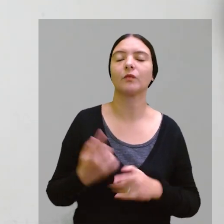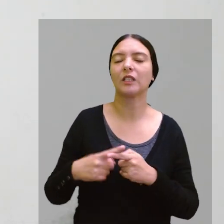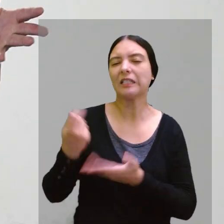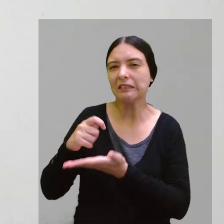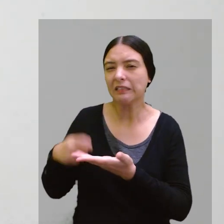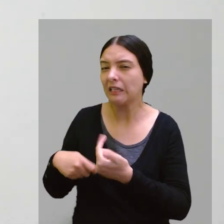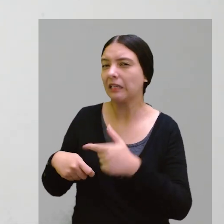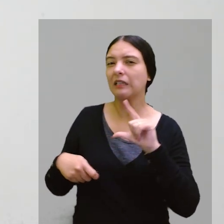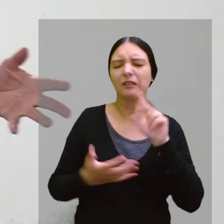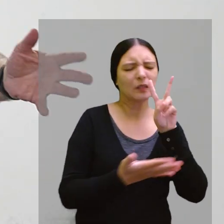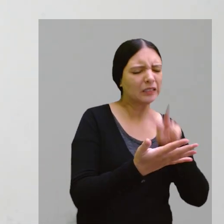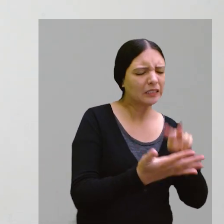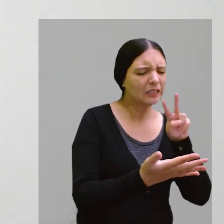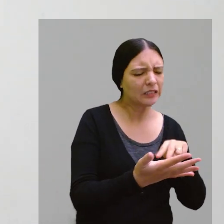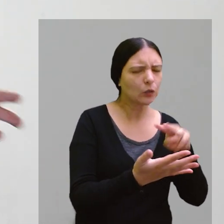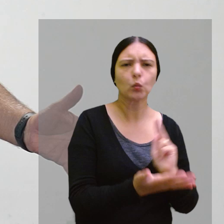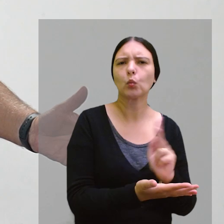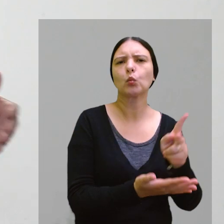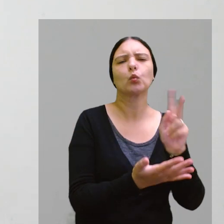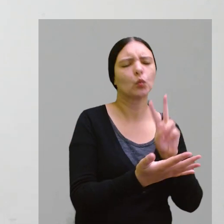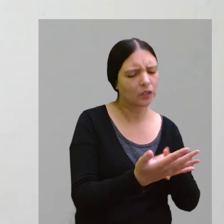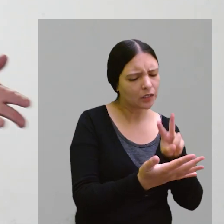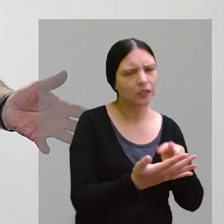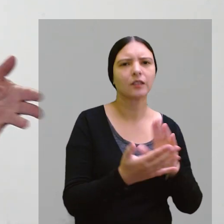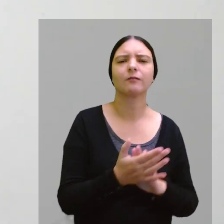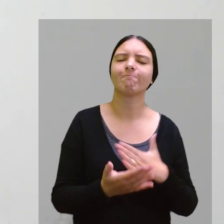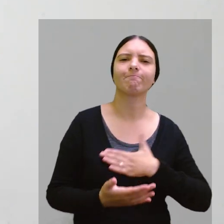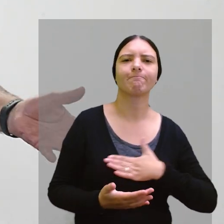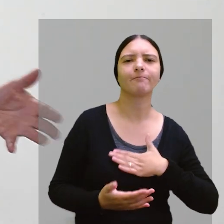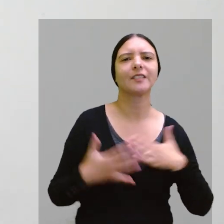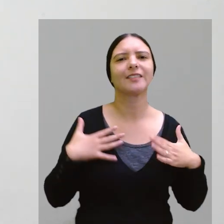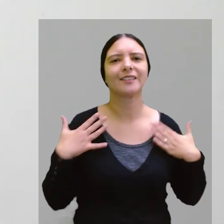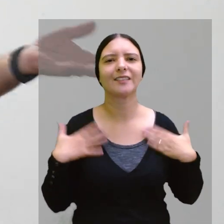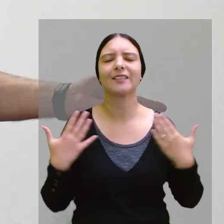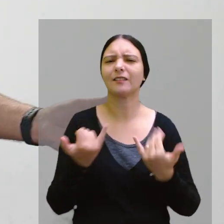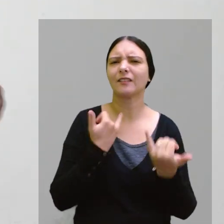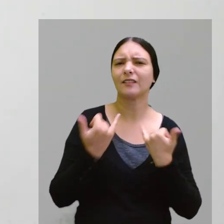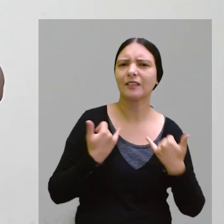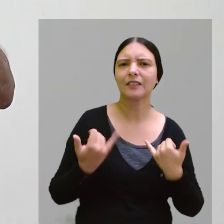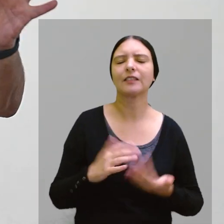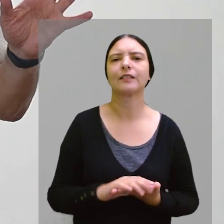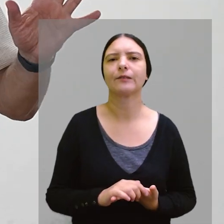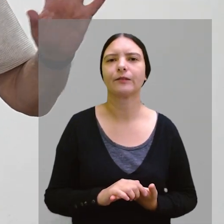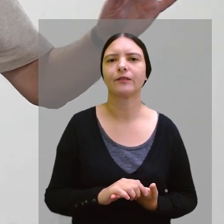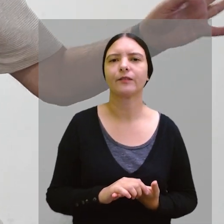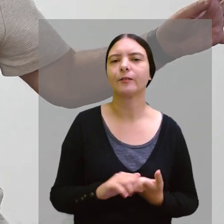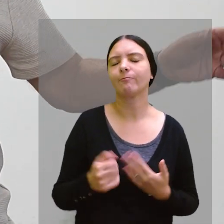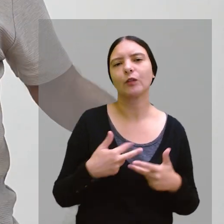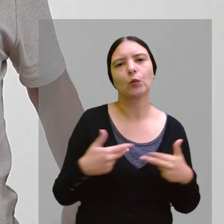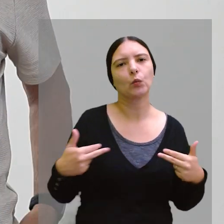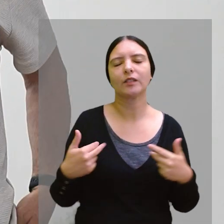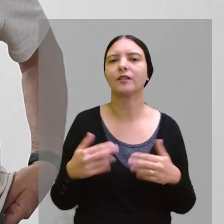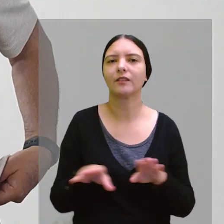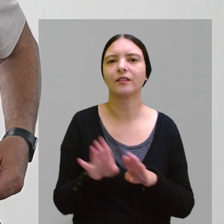li demais e eu leio demais, continuo lendo demais. Me dá prazer, me dá alegria, me dá informação, me dá muita coisa,